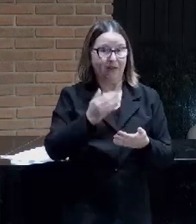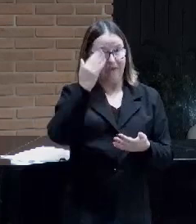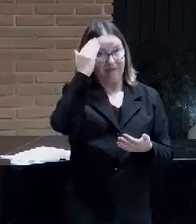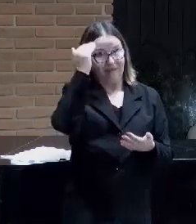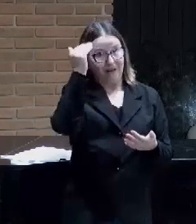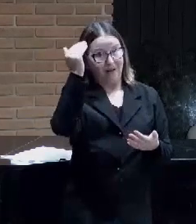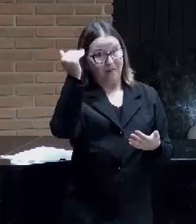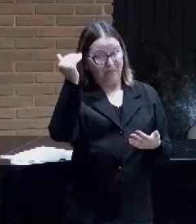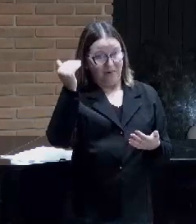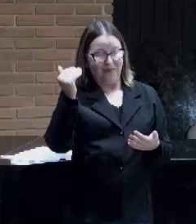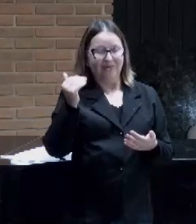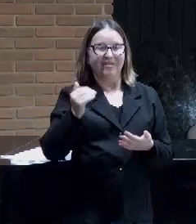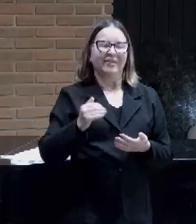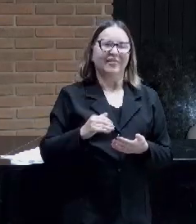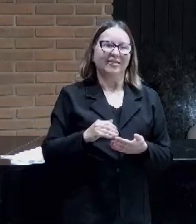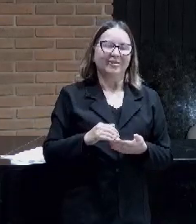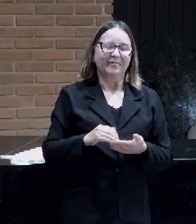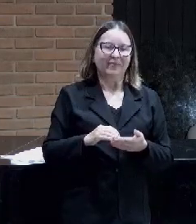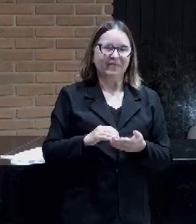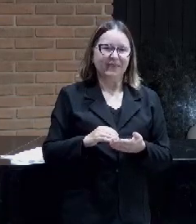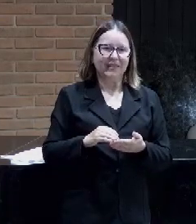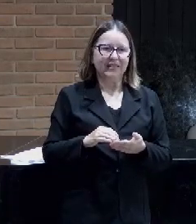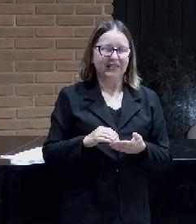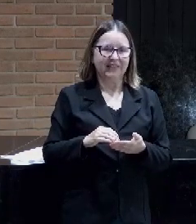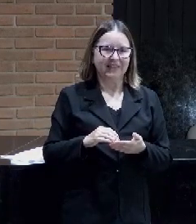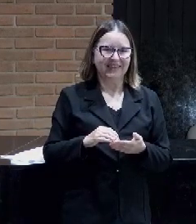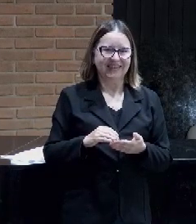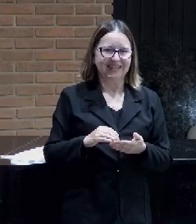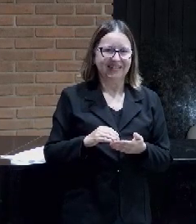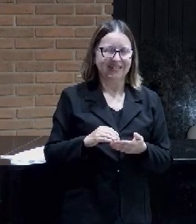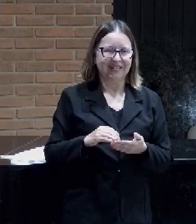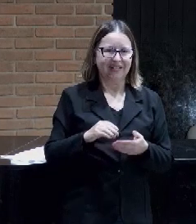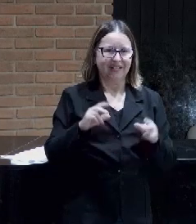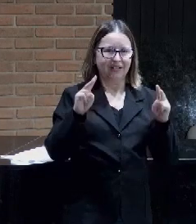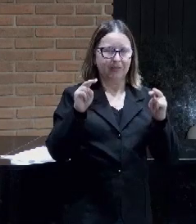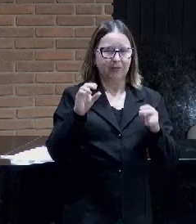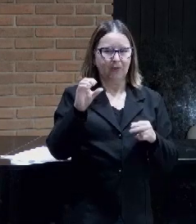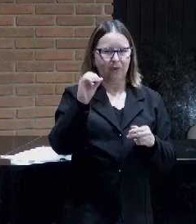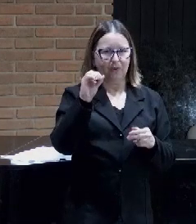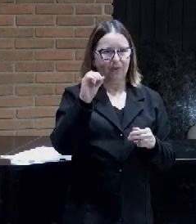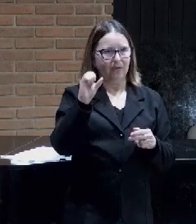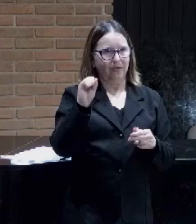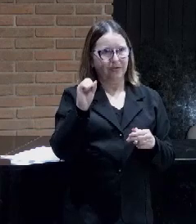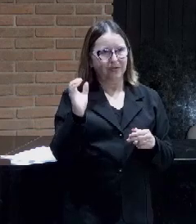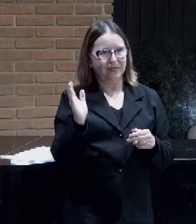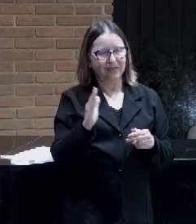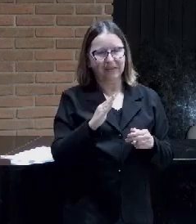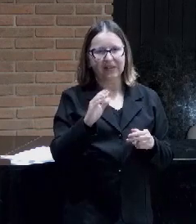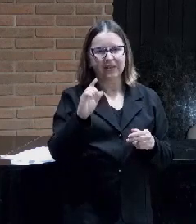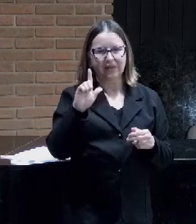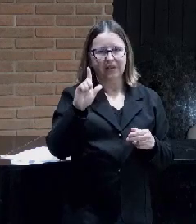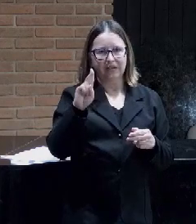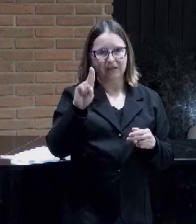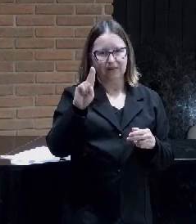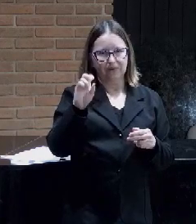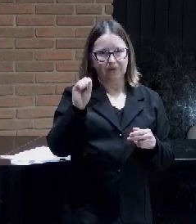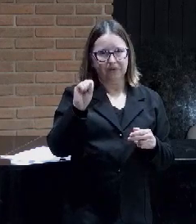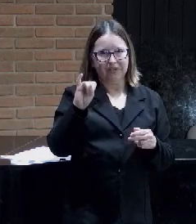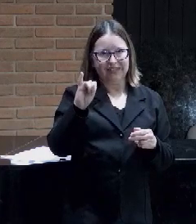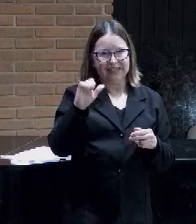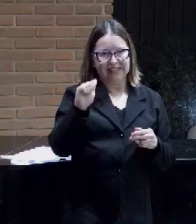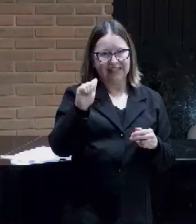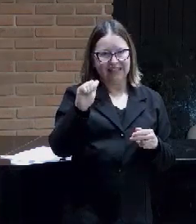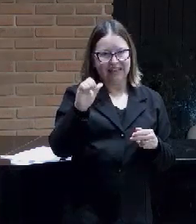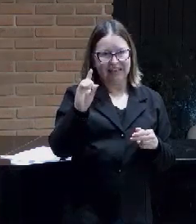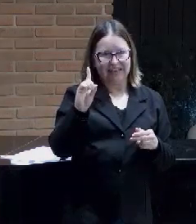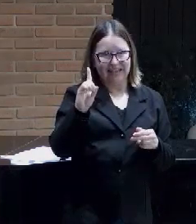paradidático na escola, a gente lê para poder prestar o vestibular na UEL, na prova de literatura. Eu, no caso, quando prestei a UEL, caiu esse